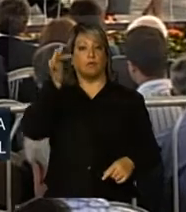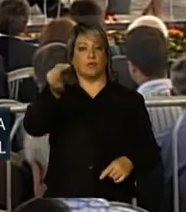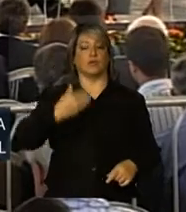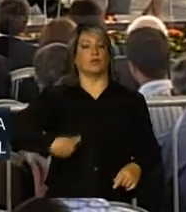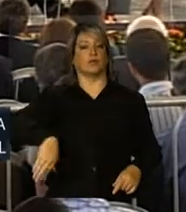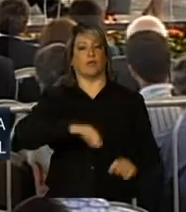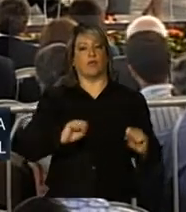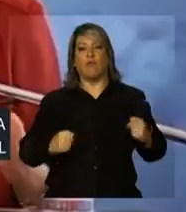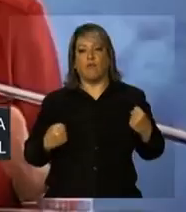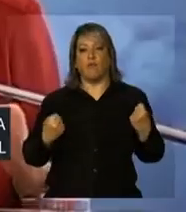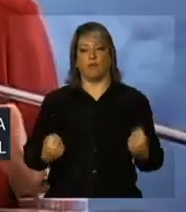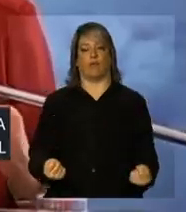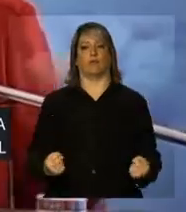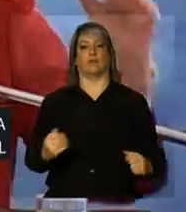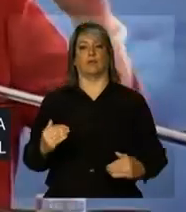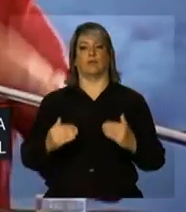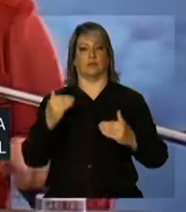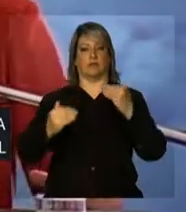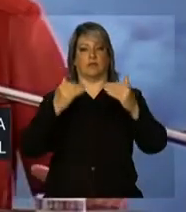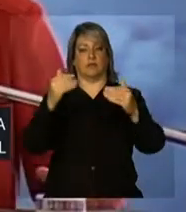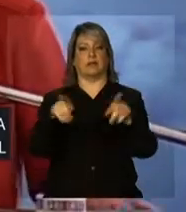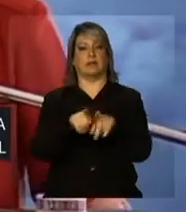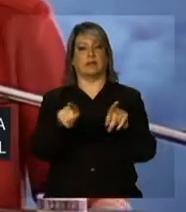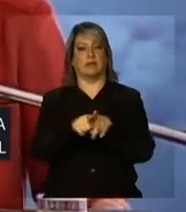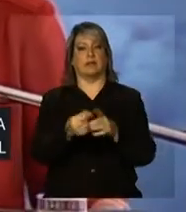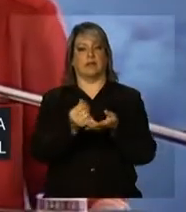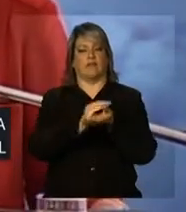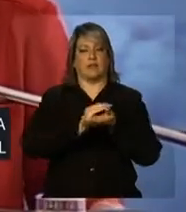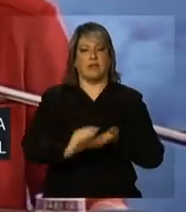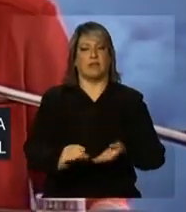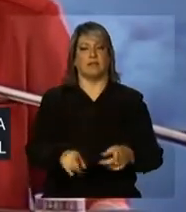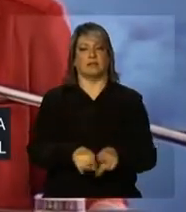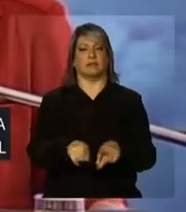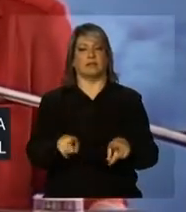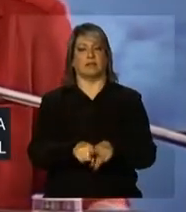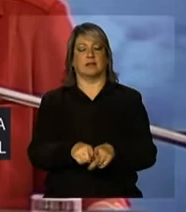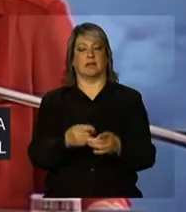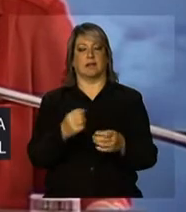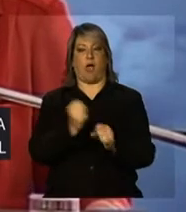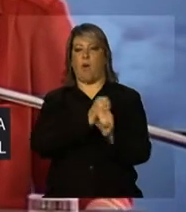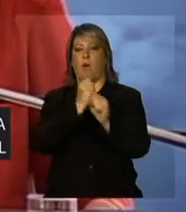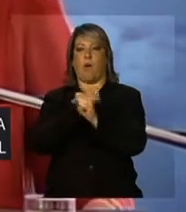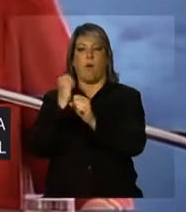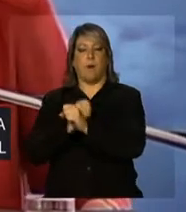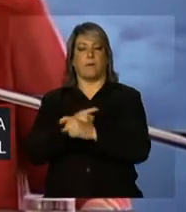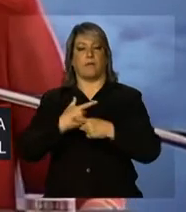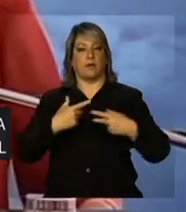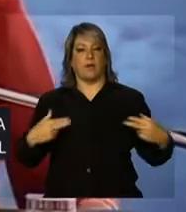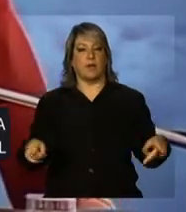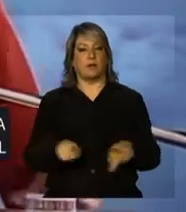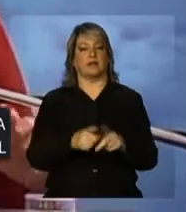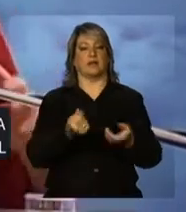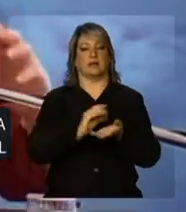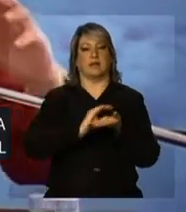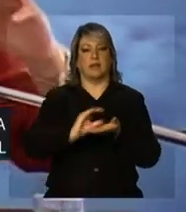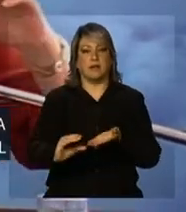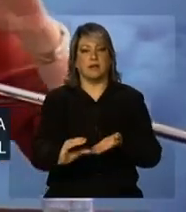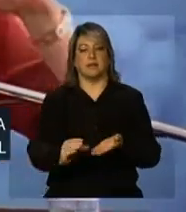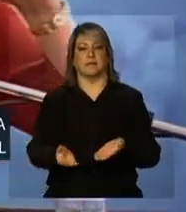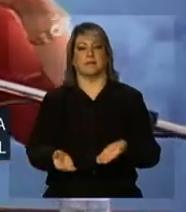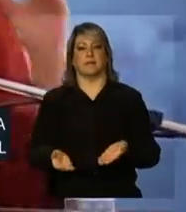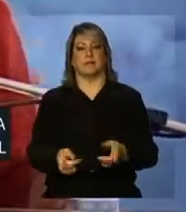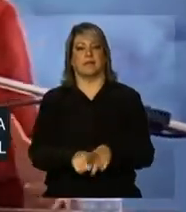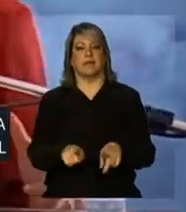todo esforço de crescimento de investimento em infraestrutura de investimento